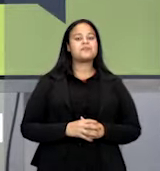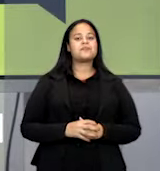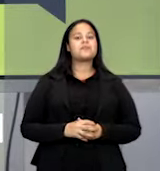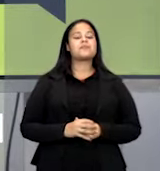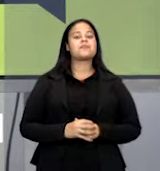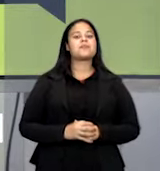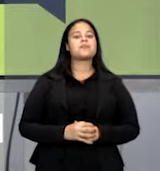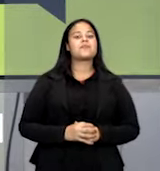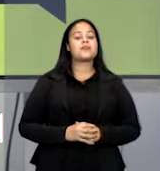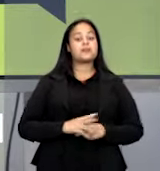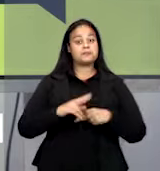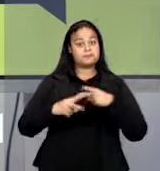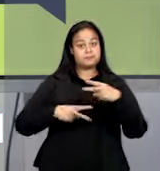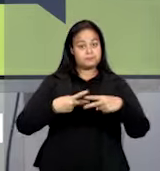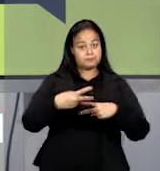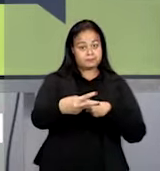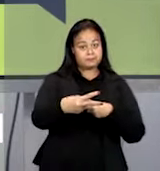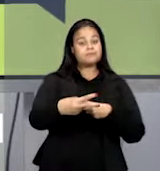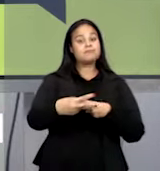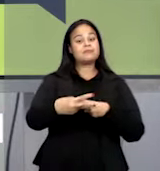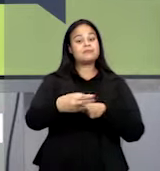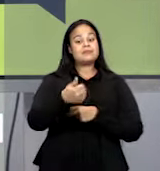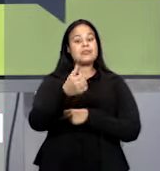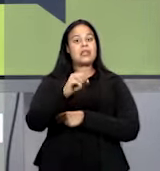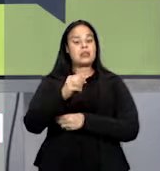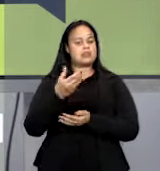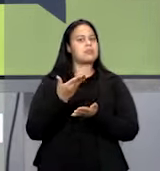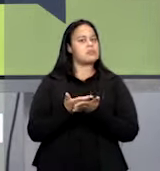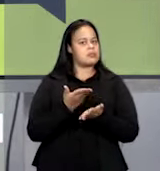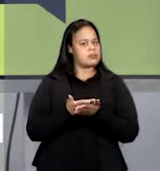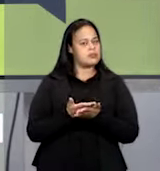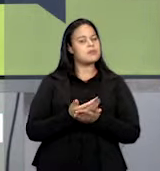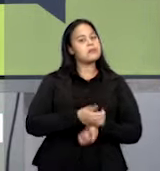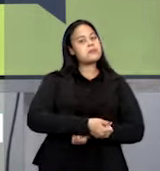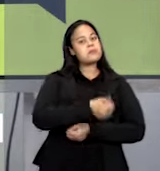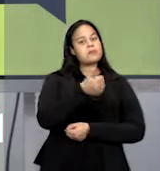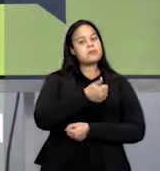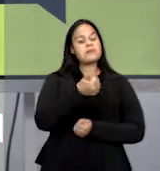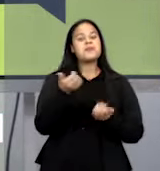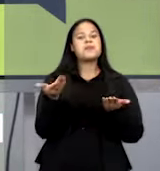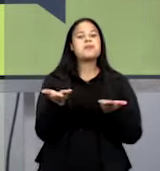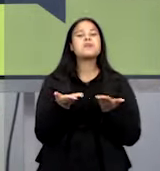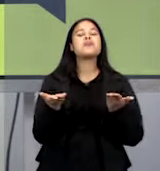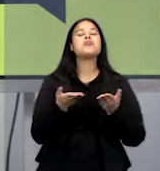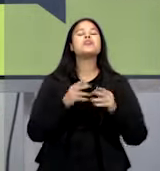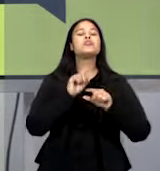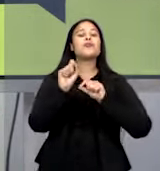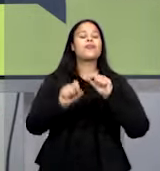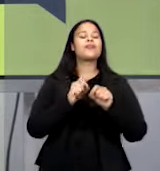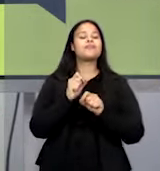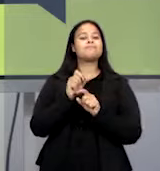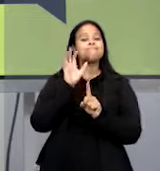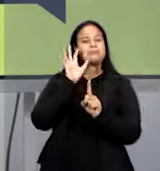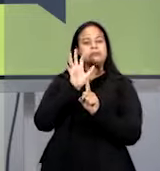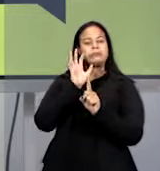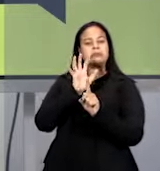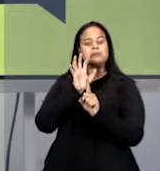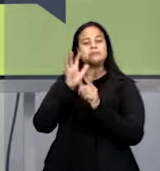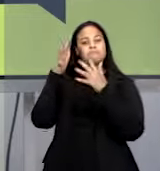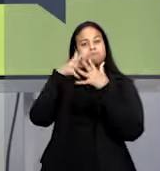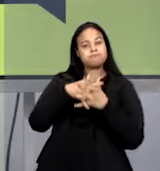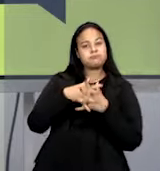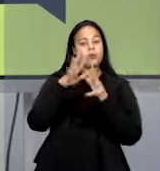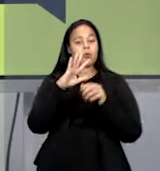Nesse bimestre, nós teremos 10 aulas. A primeira aula, que é a aula de hoje, vai tratar da interferência humana na